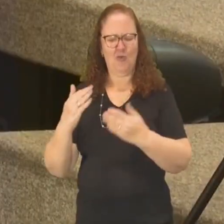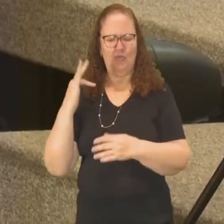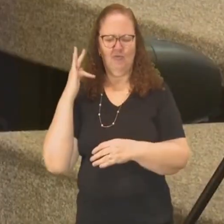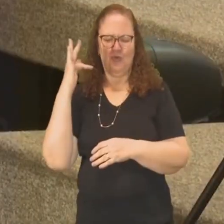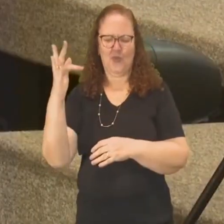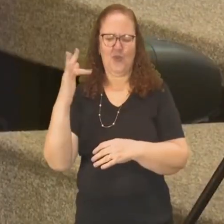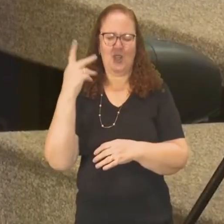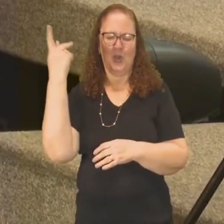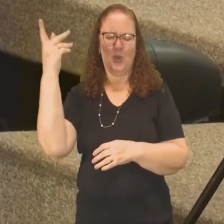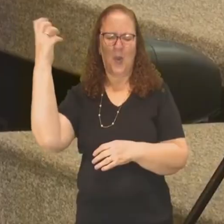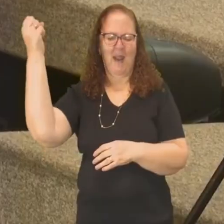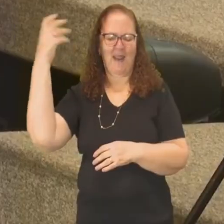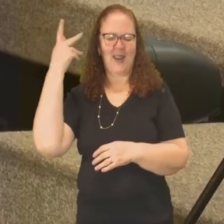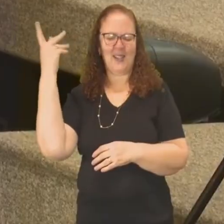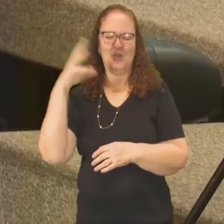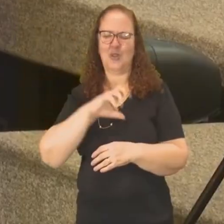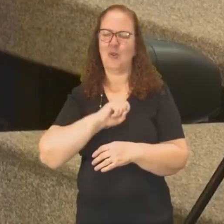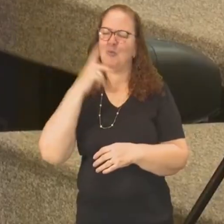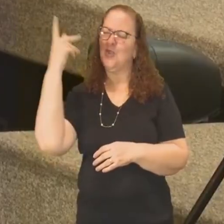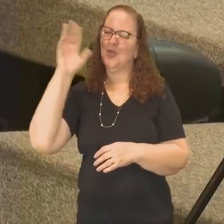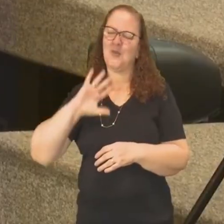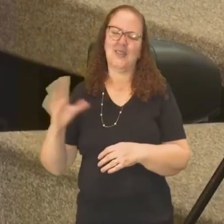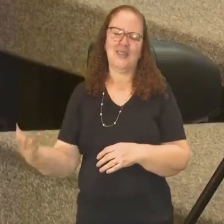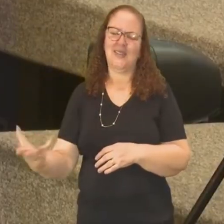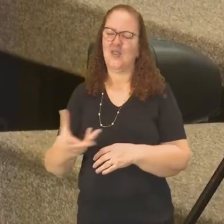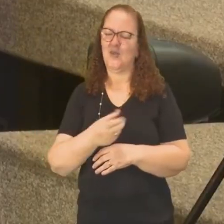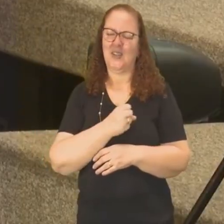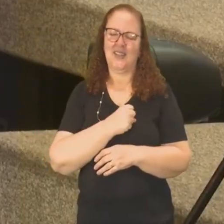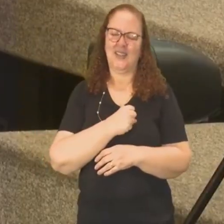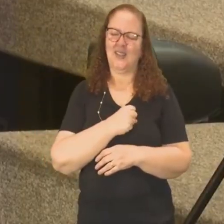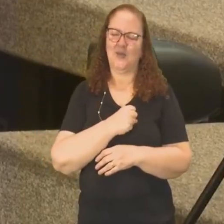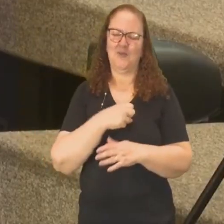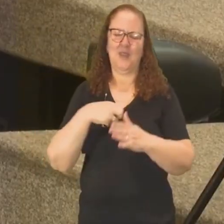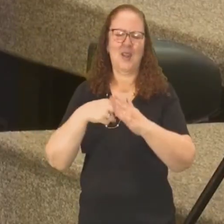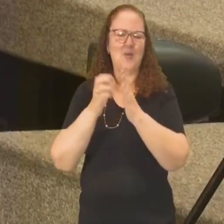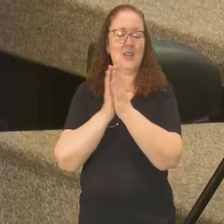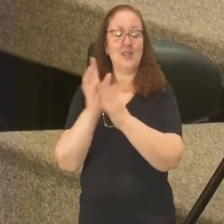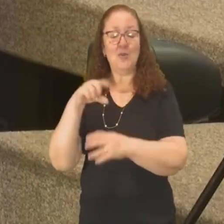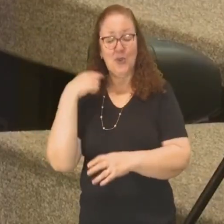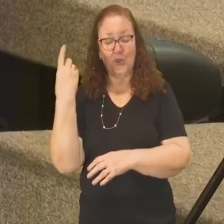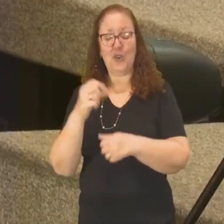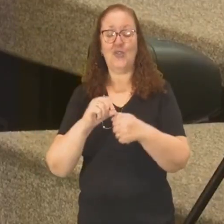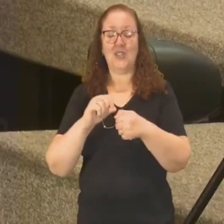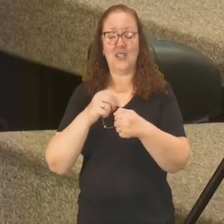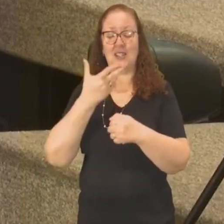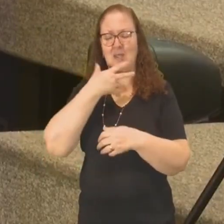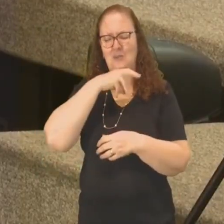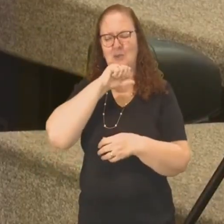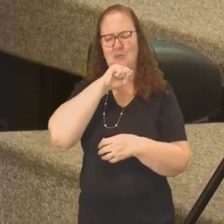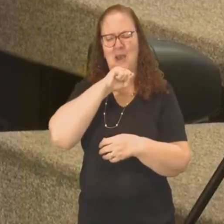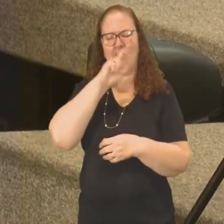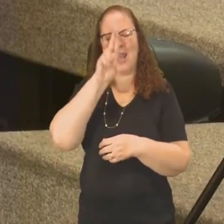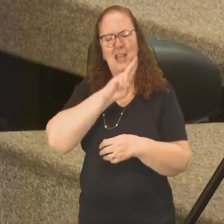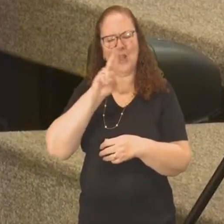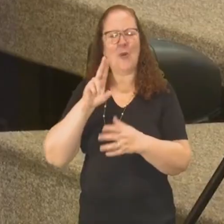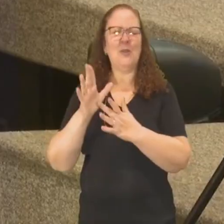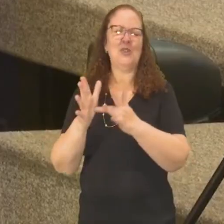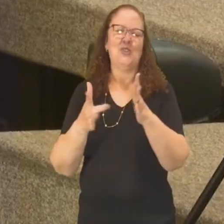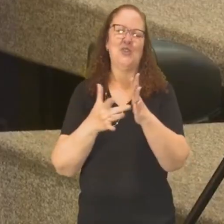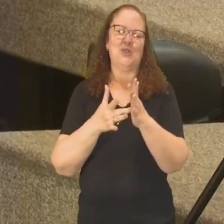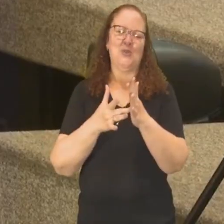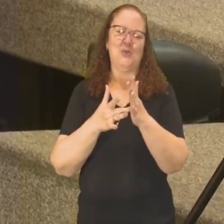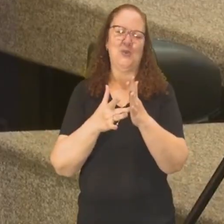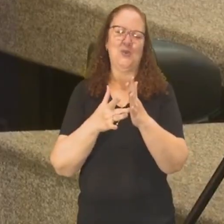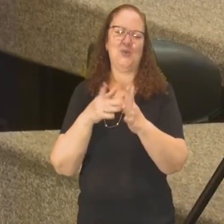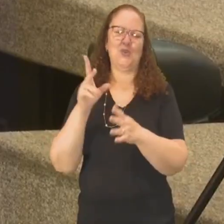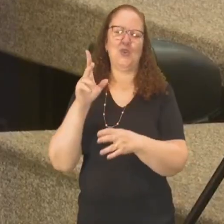do Teu amor e da Tua salvação. É a oração que nós fazemos, Pai, em nome de Jesus,